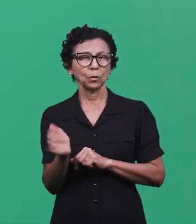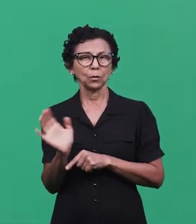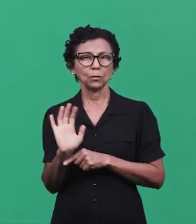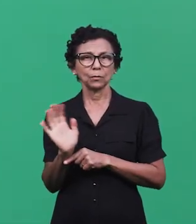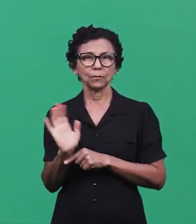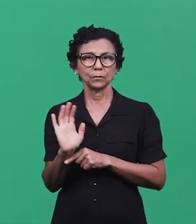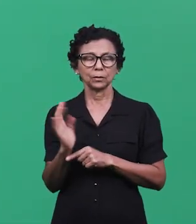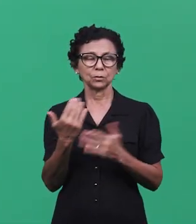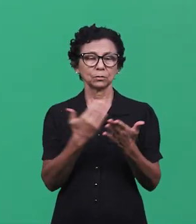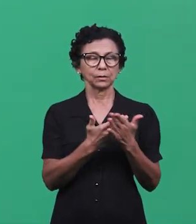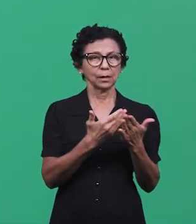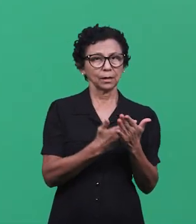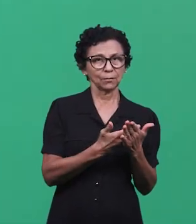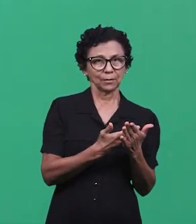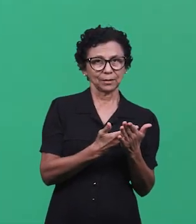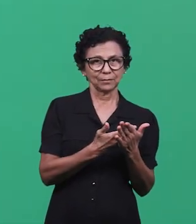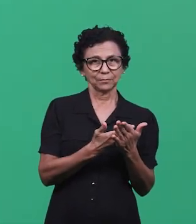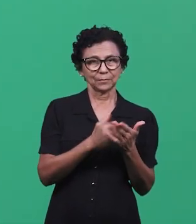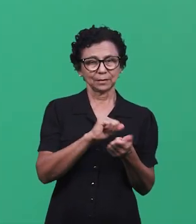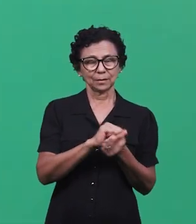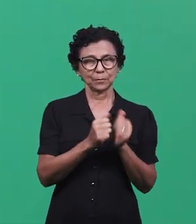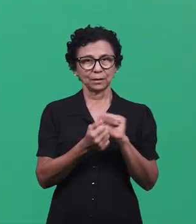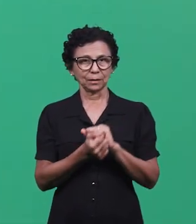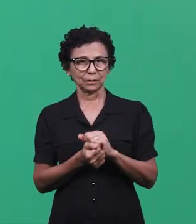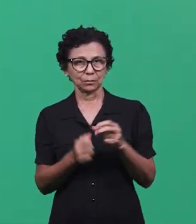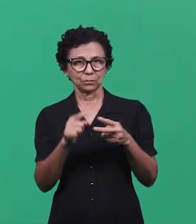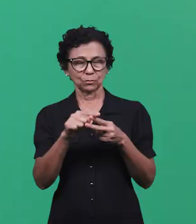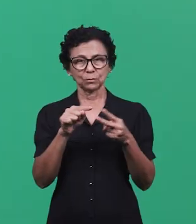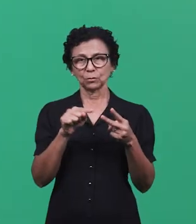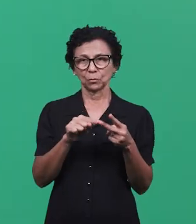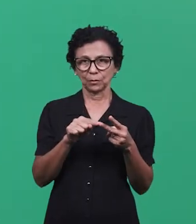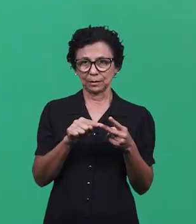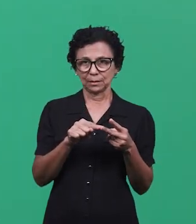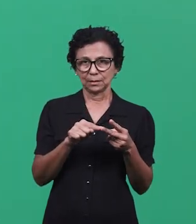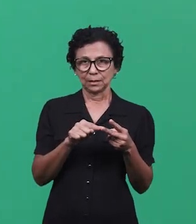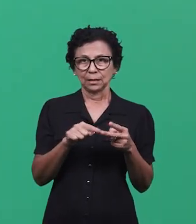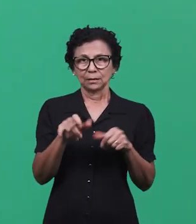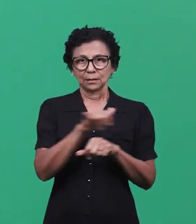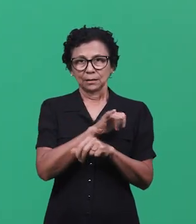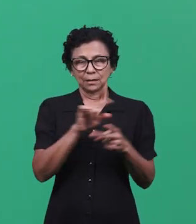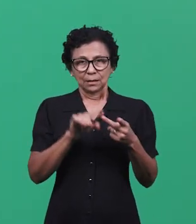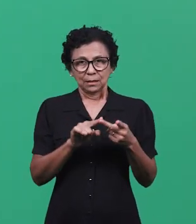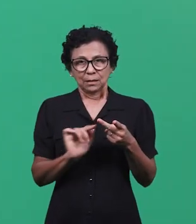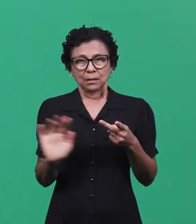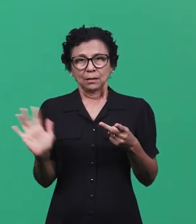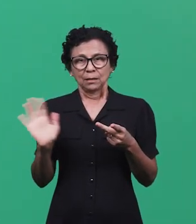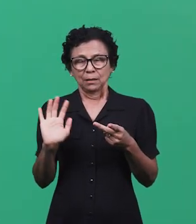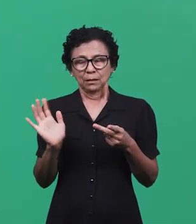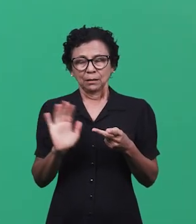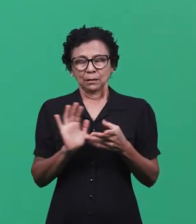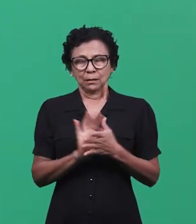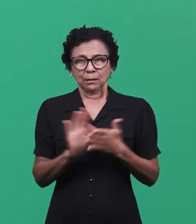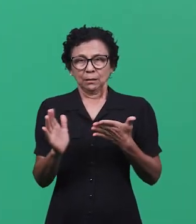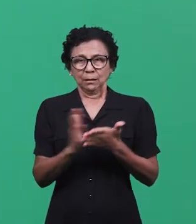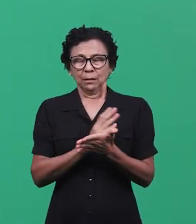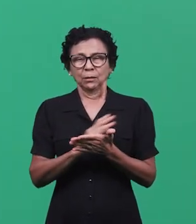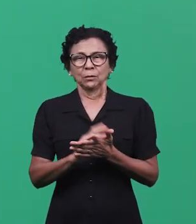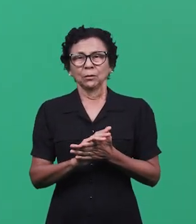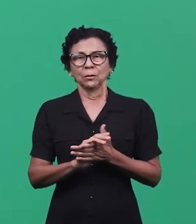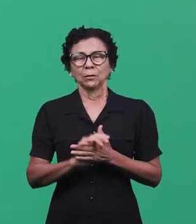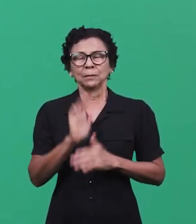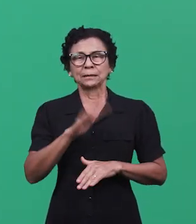aula usando este recurso. Bom, nós sabemos que há algumas crianças que elas têm algumas barreiras